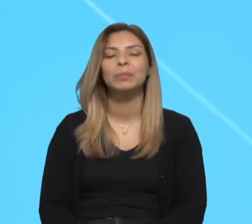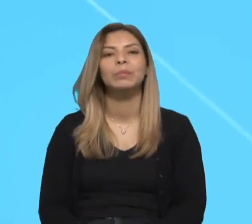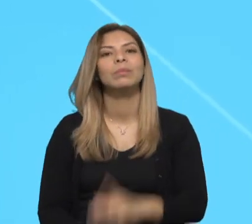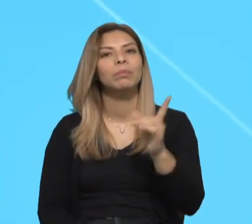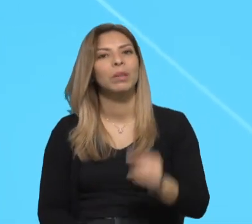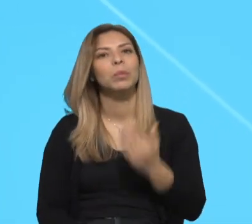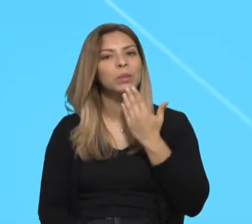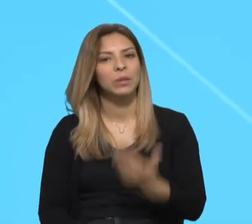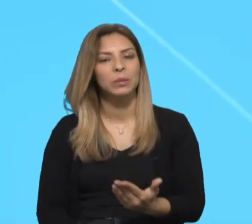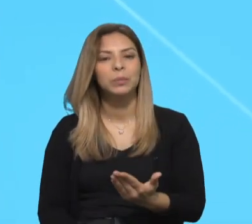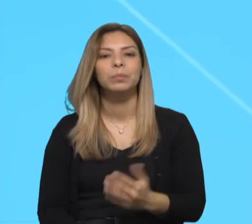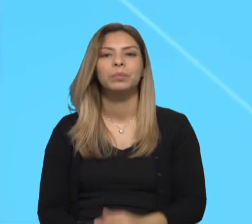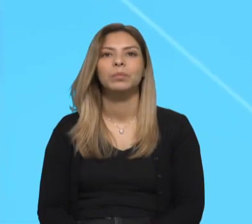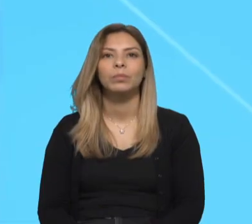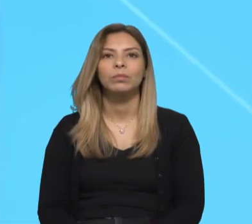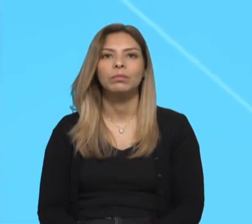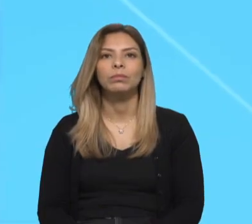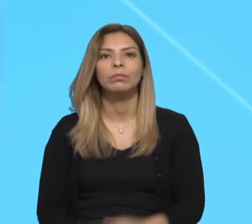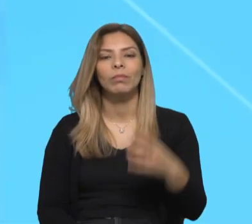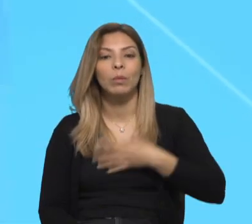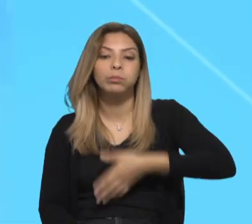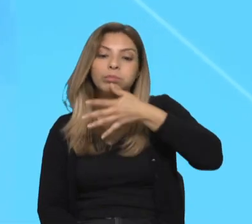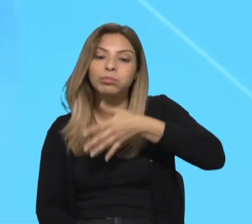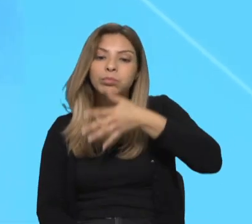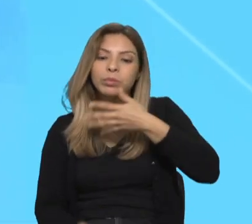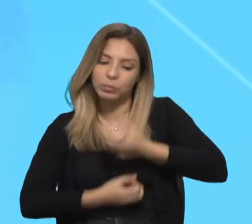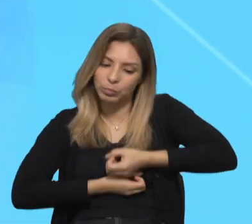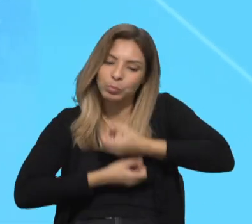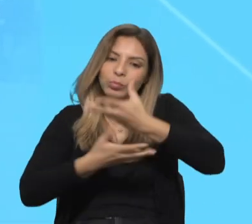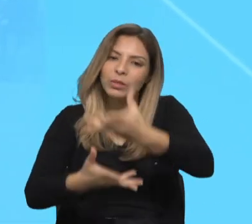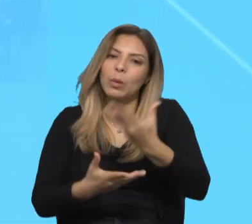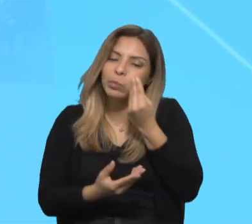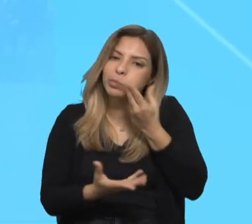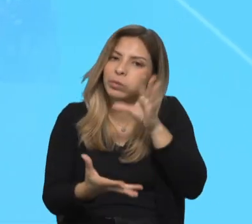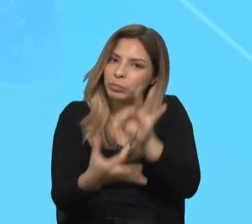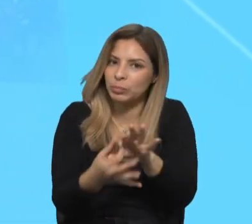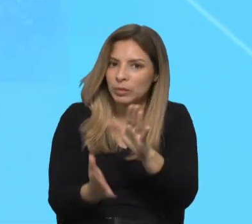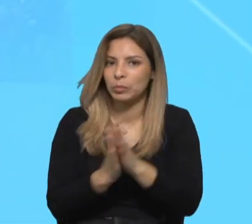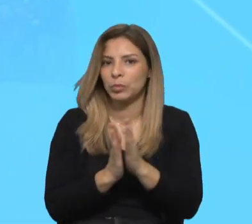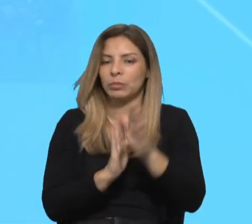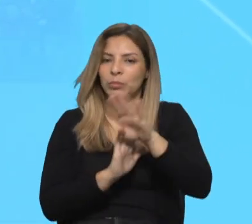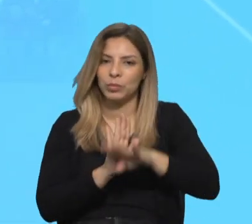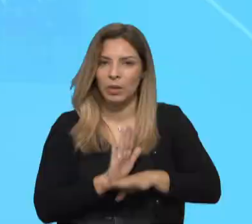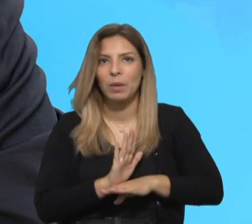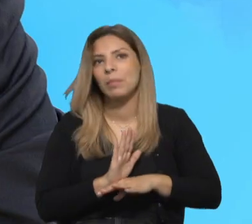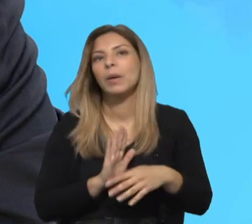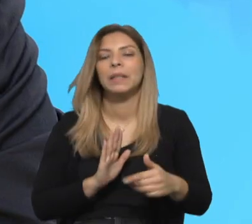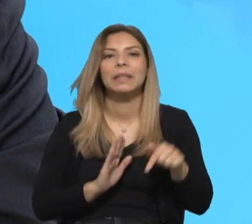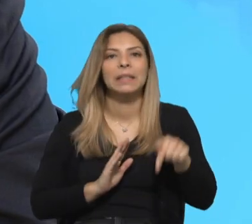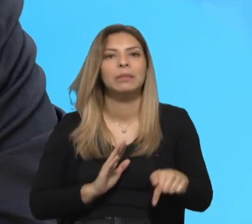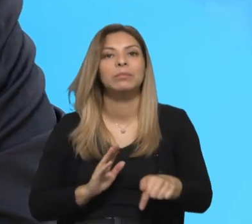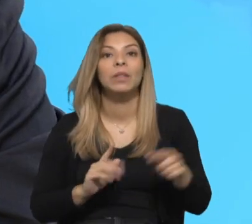também o Ministério da Palavra que tem como diácono permanente aqui no programa Eclésia, a partilhar com quem nos segue. Cujo